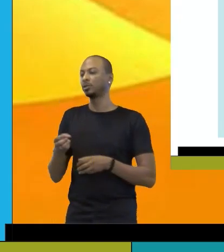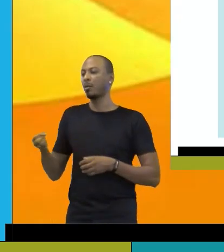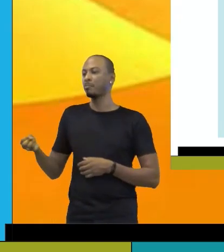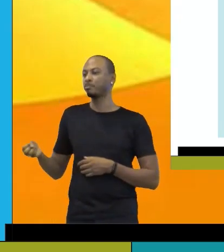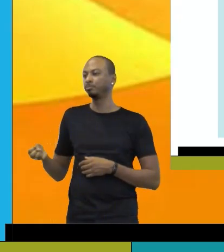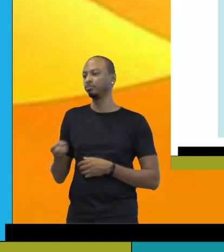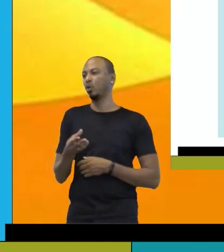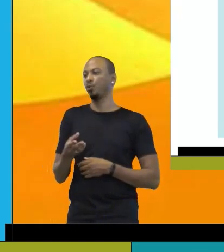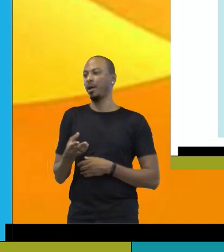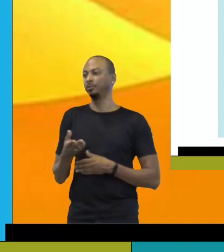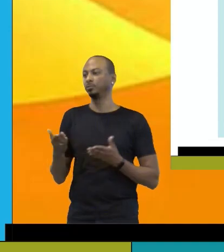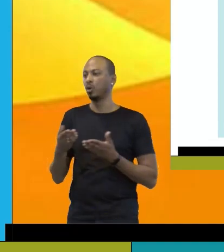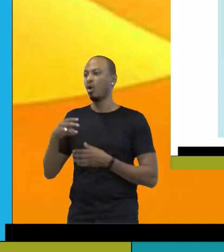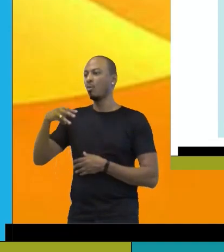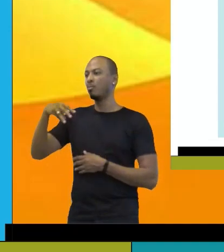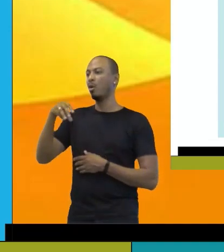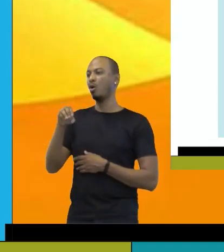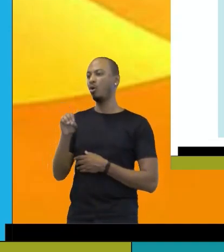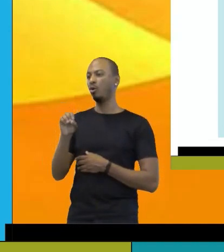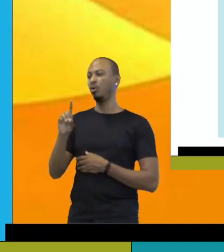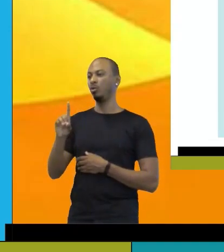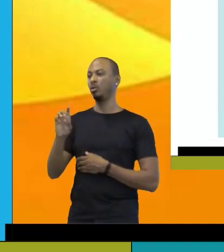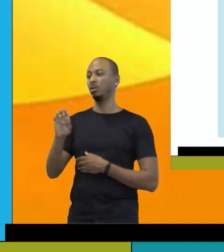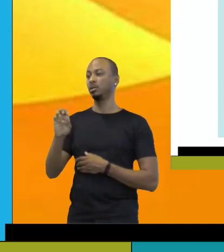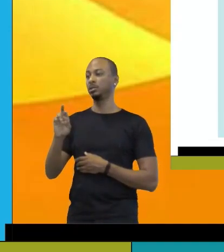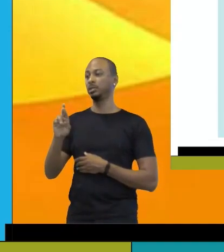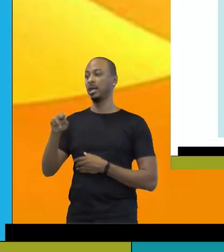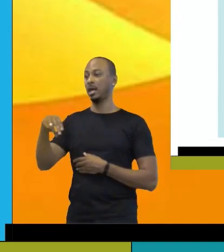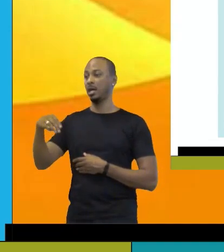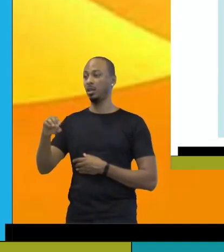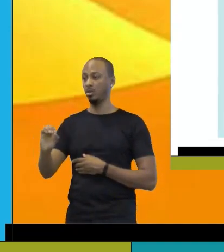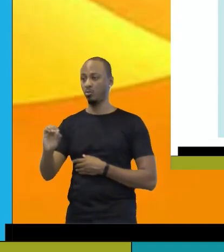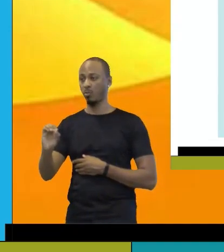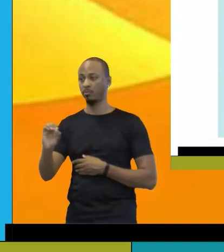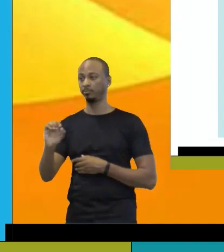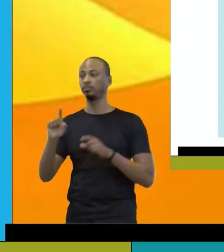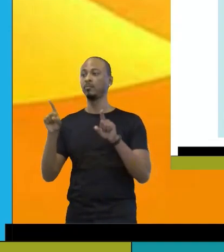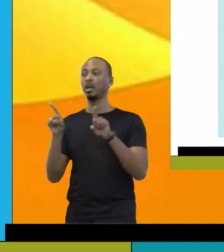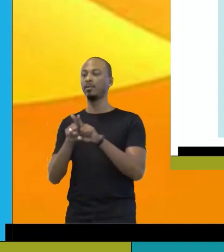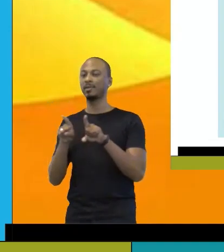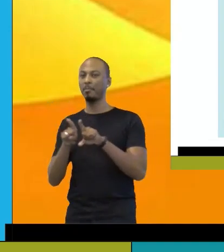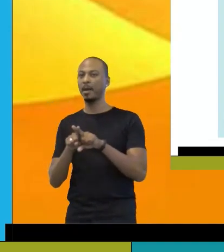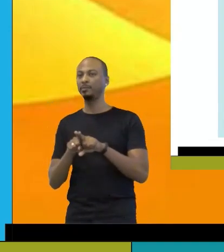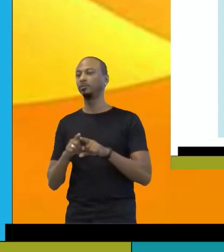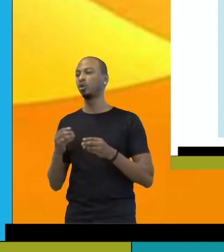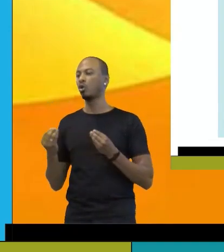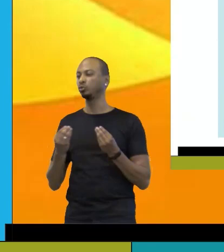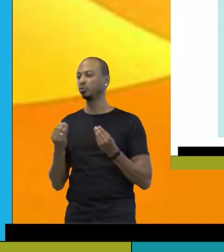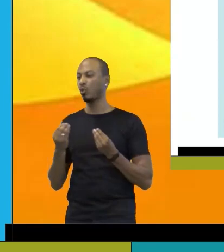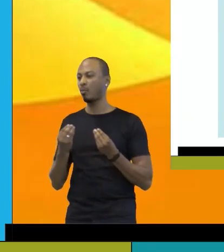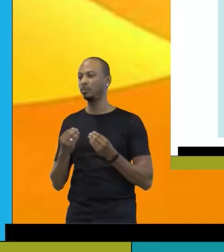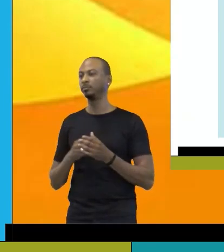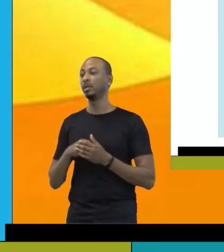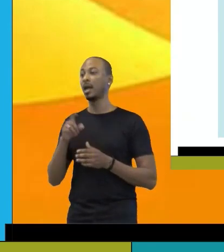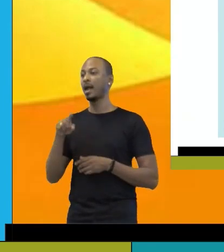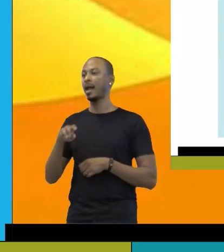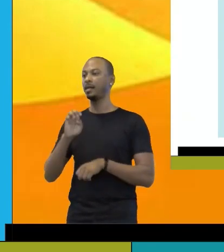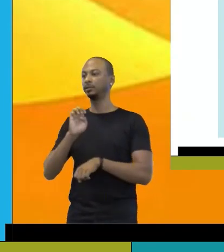à formação dos estados nacionais modernos, também conhecidos como estados